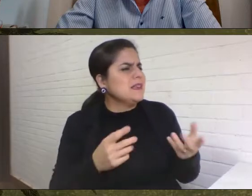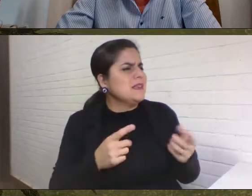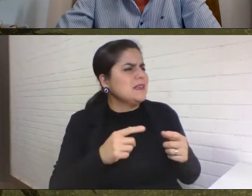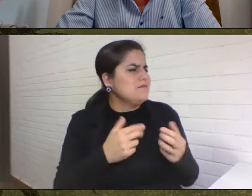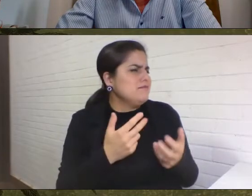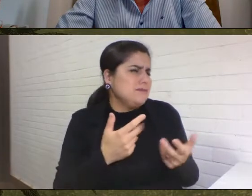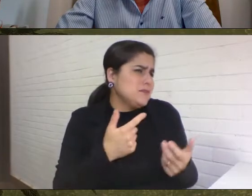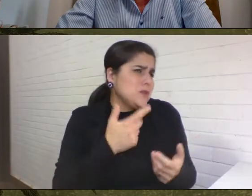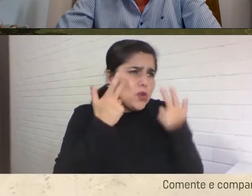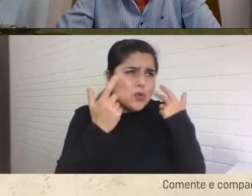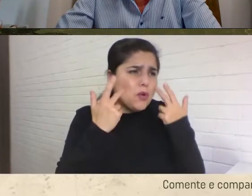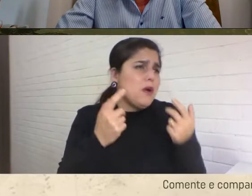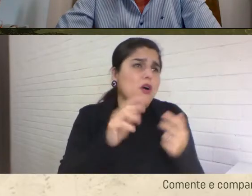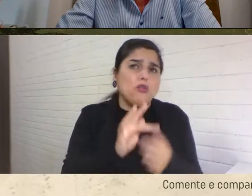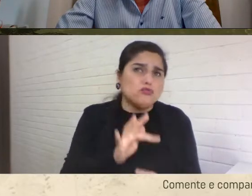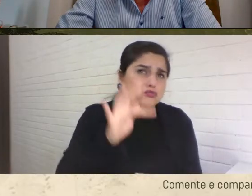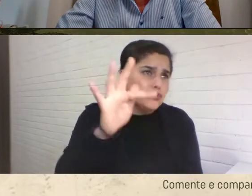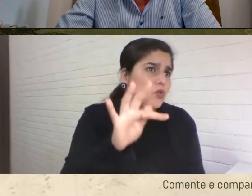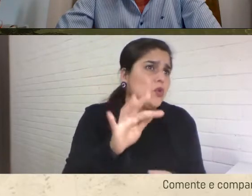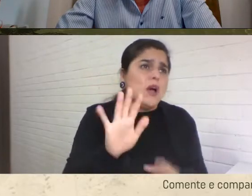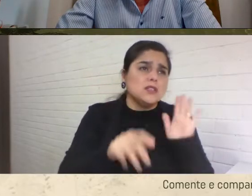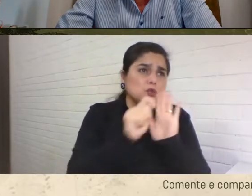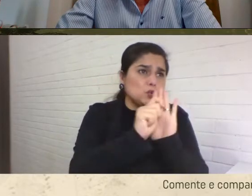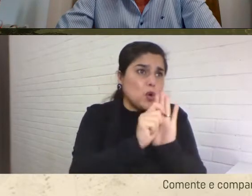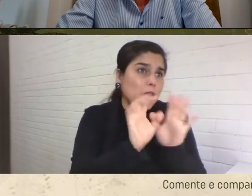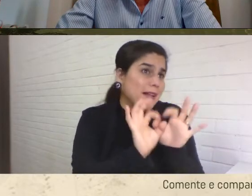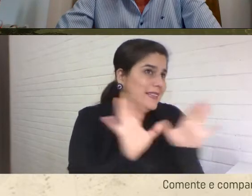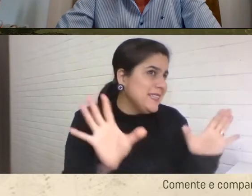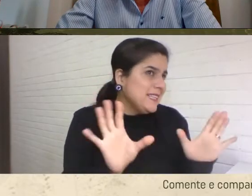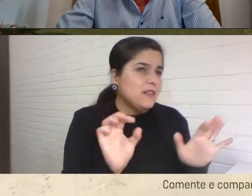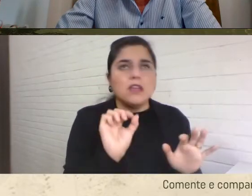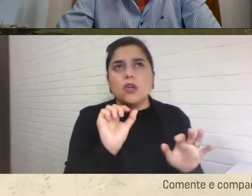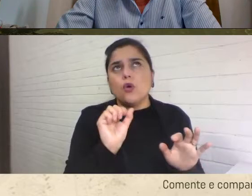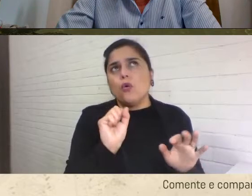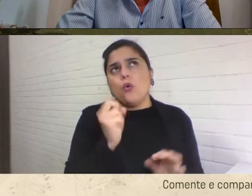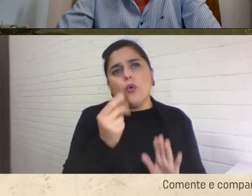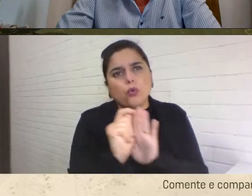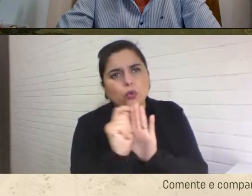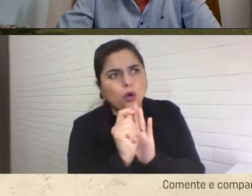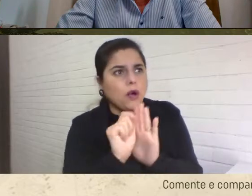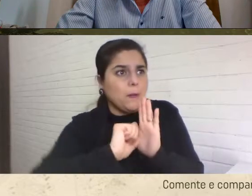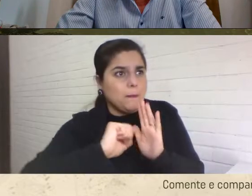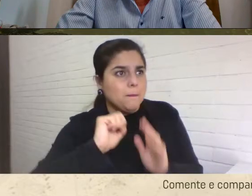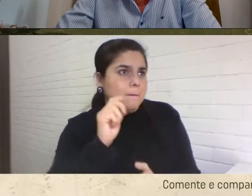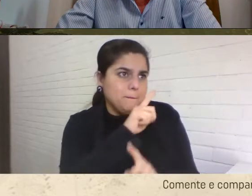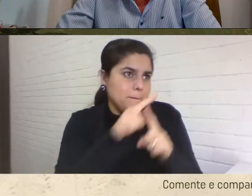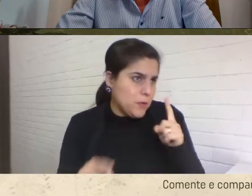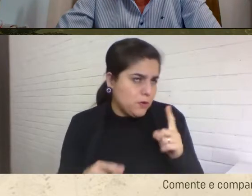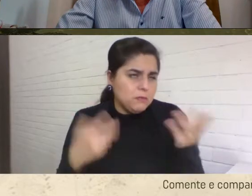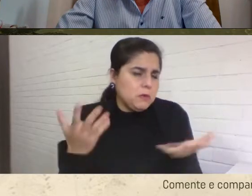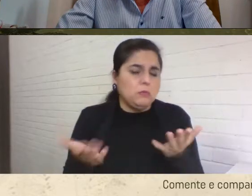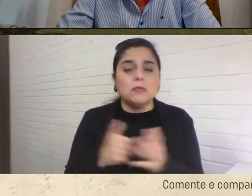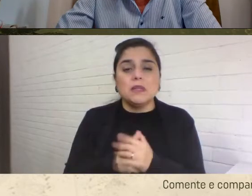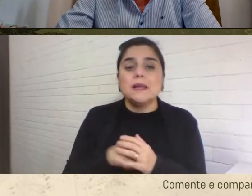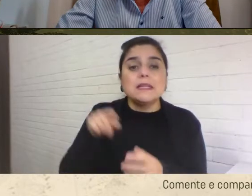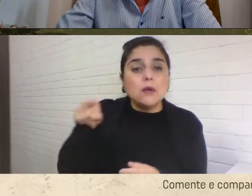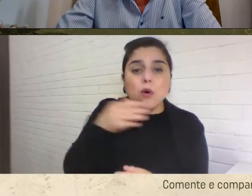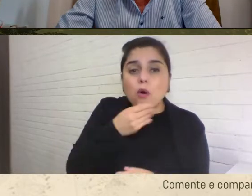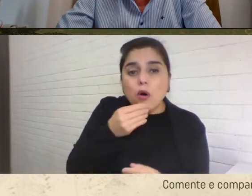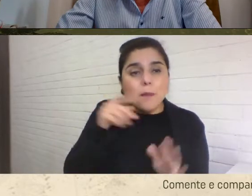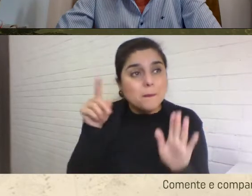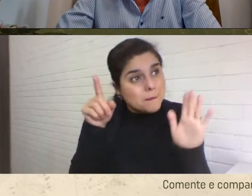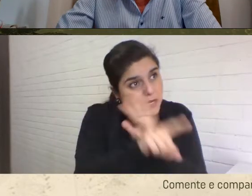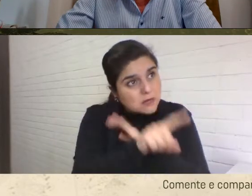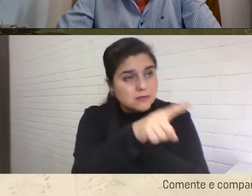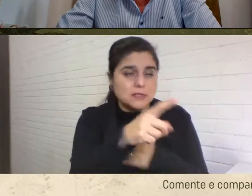não, as drogas lícitas, consideradas lícitas, ou as ilícitas, mas que a pergunta do Mauro é nesse sentido. Eu aproveito,